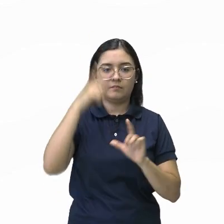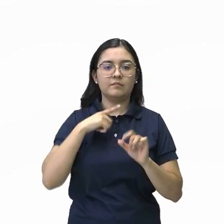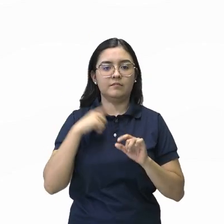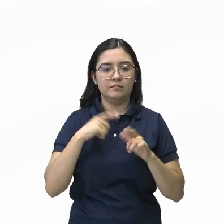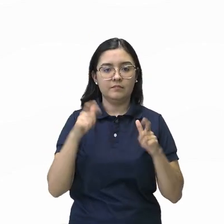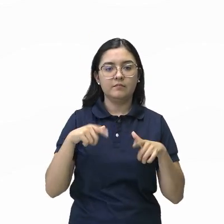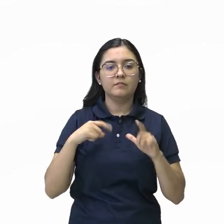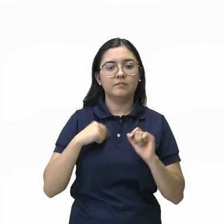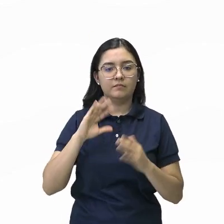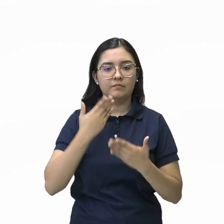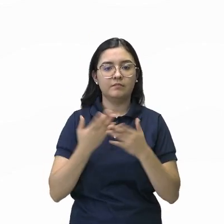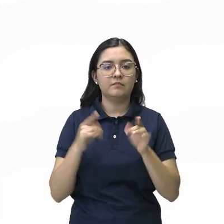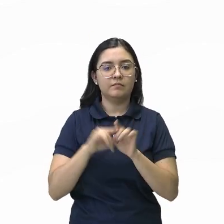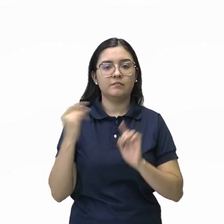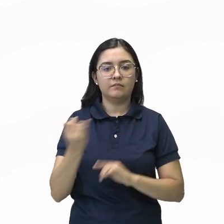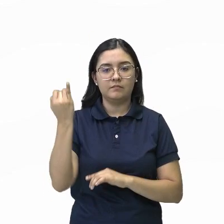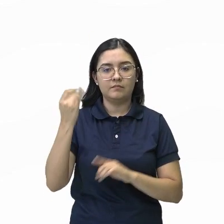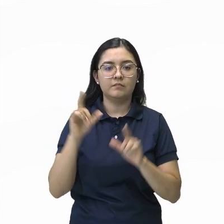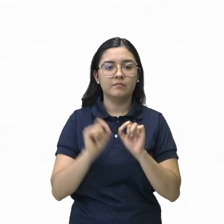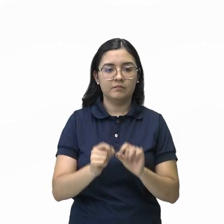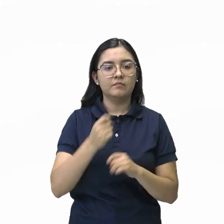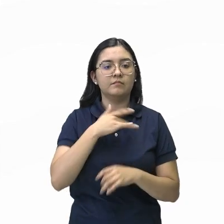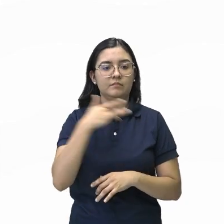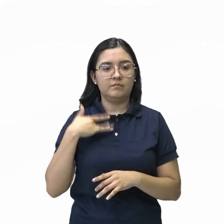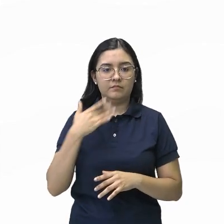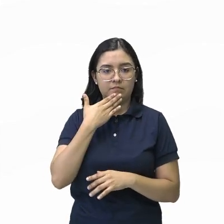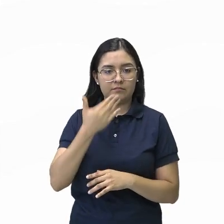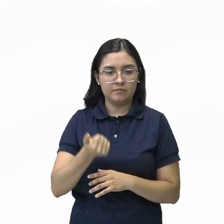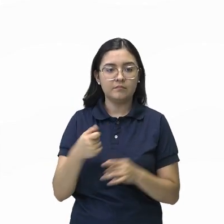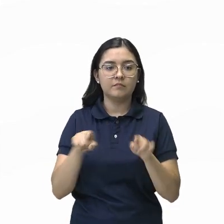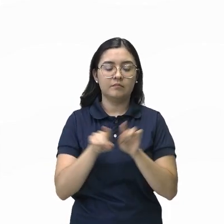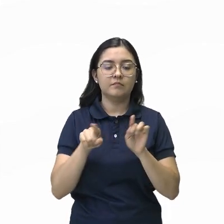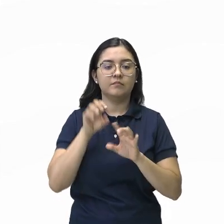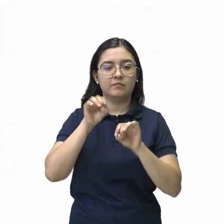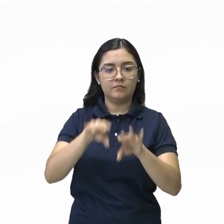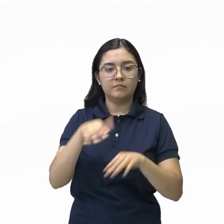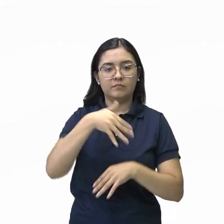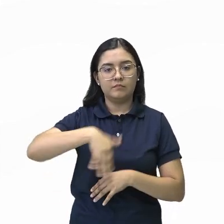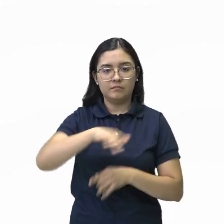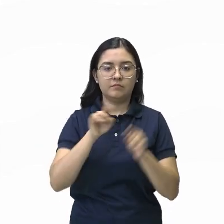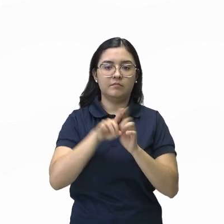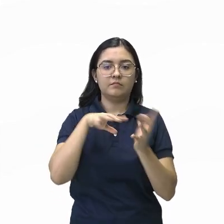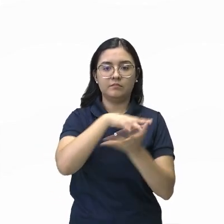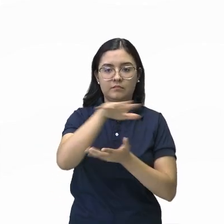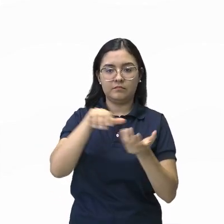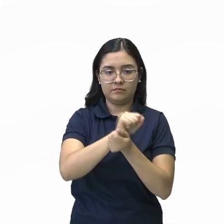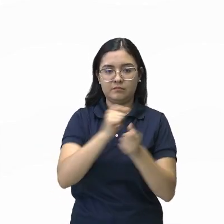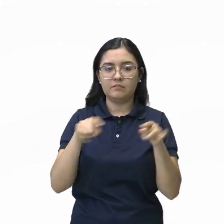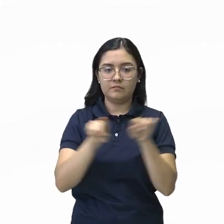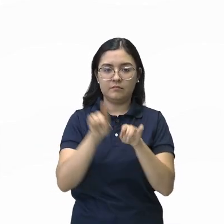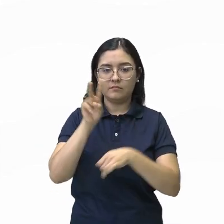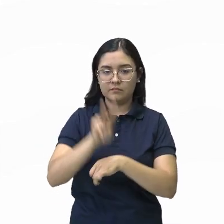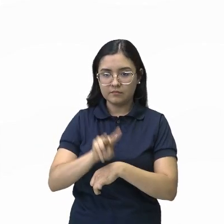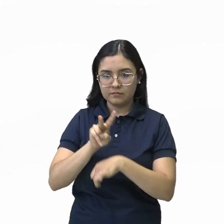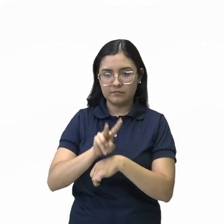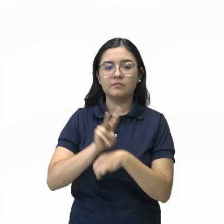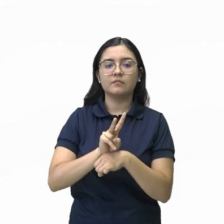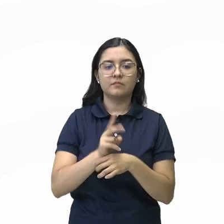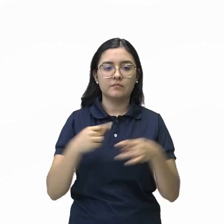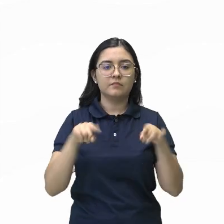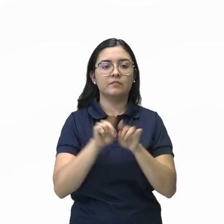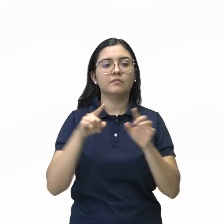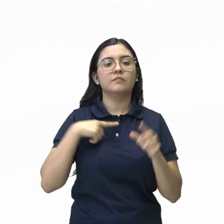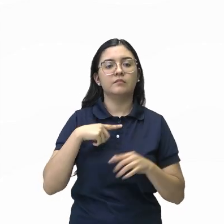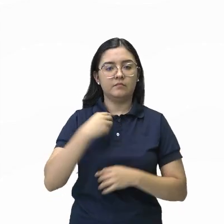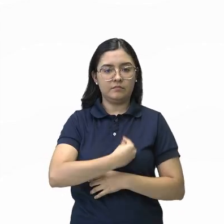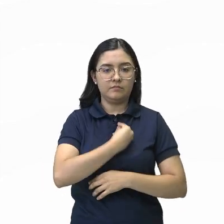fontes confiáveis e relevantes, saúde e bem-estar, educação ambiental, sustentabilidade e